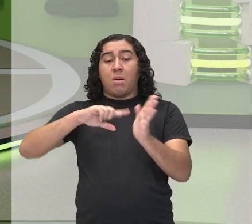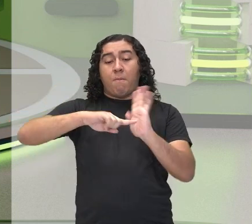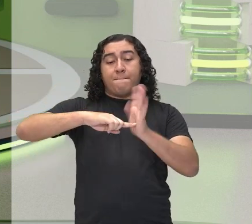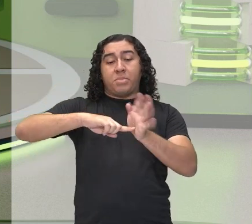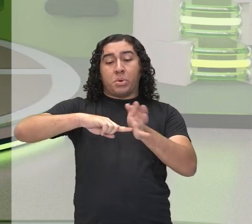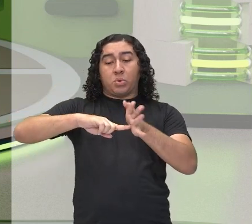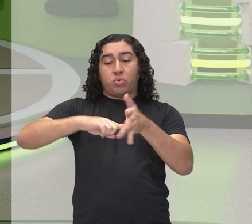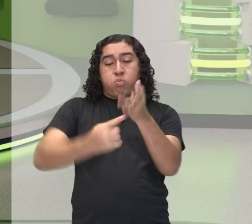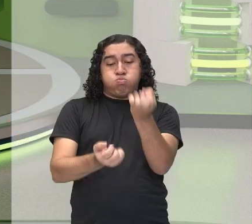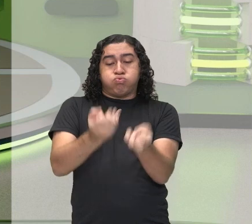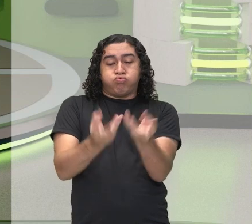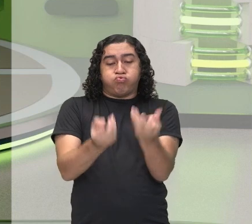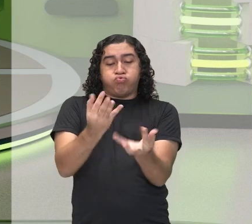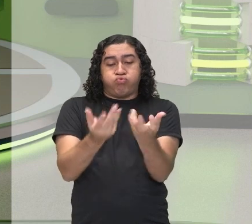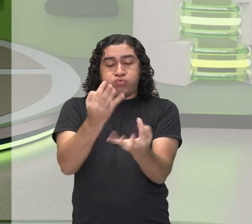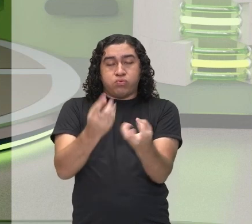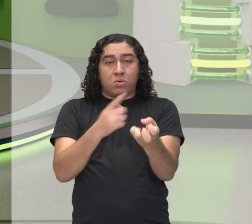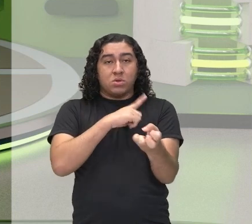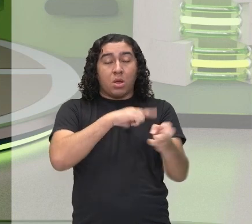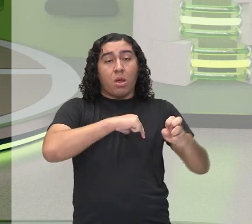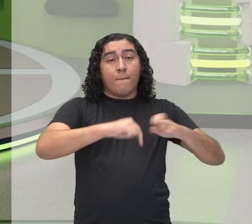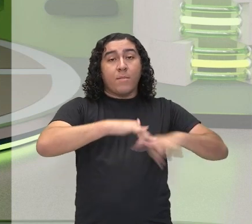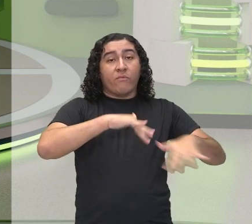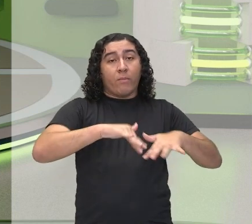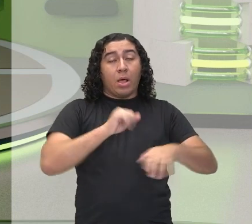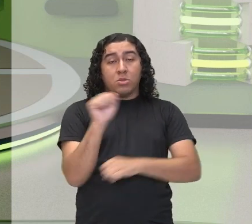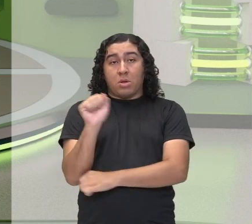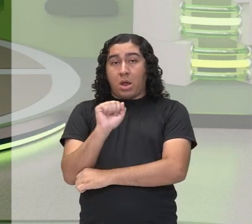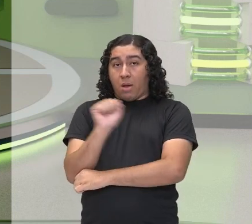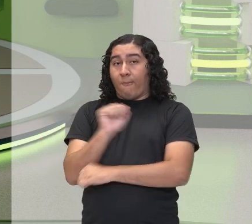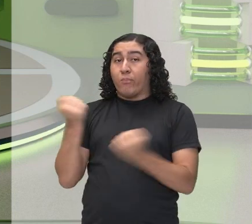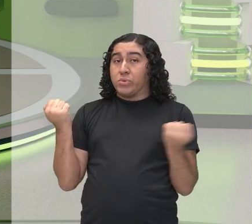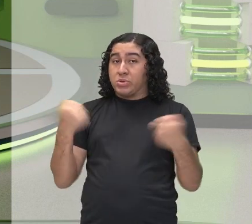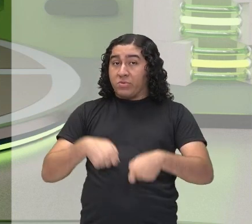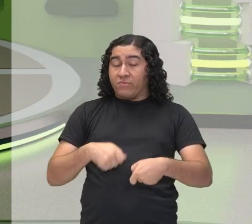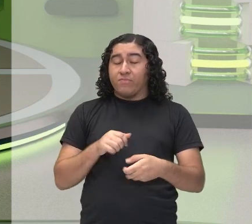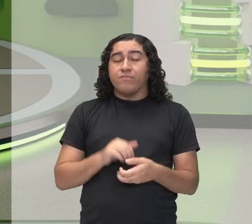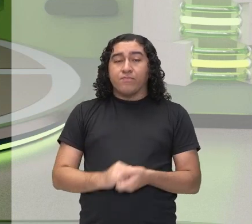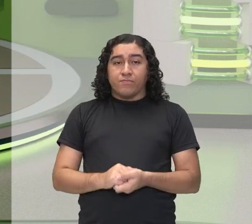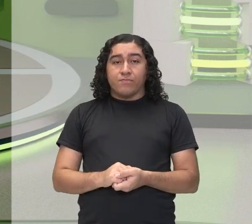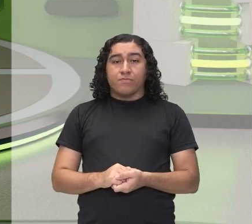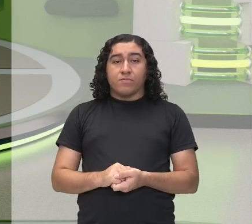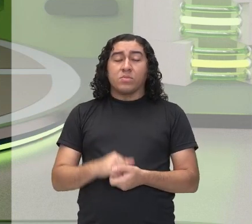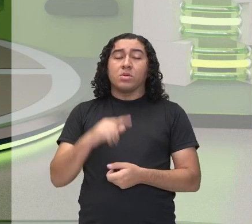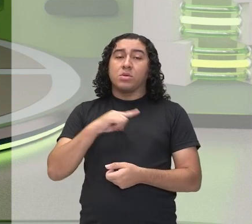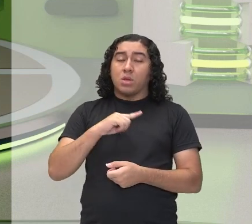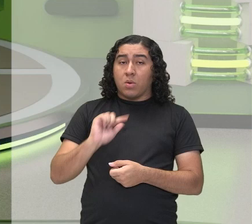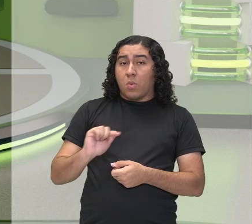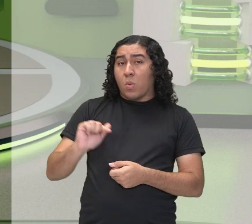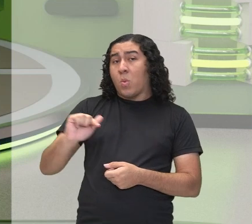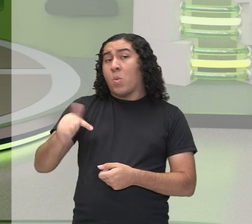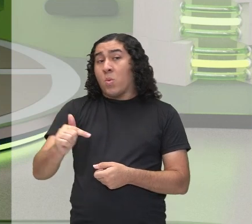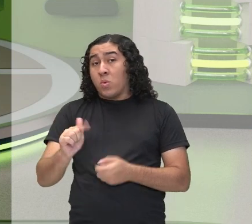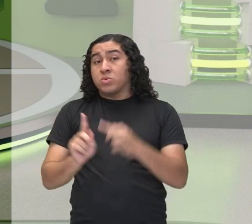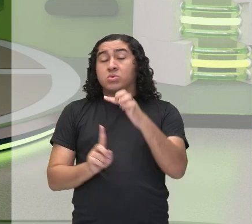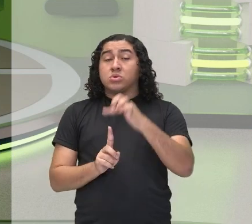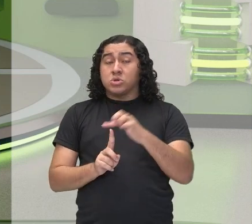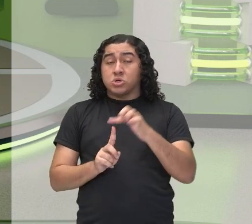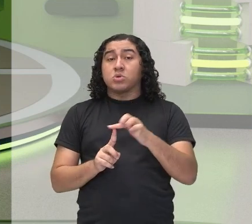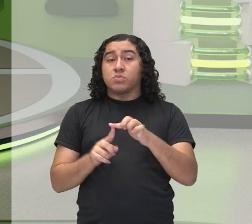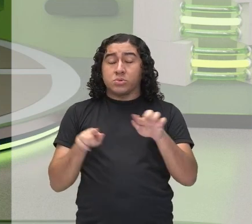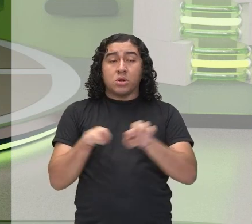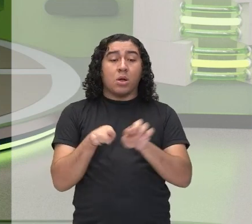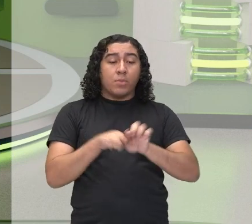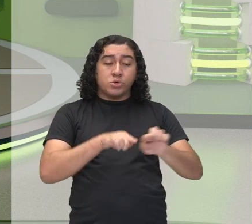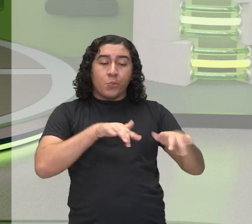que vai realizar o movimento do carro. Né? Existem outros tipos, né, de meios de